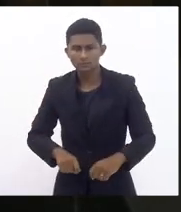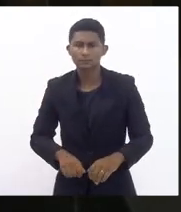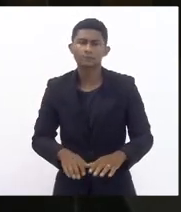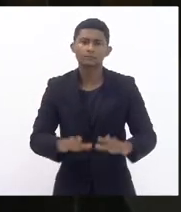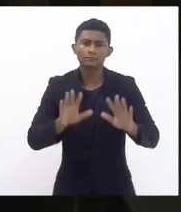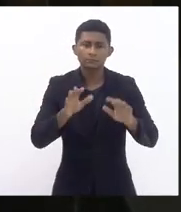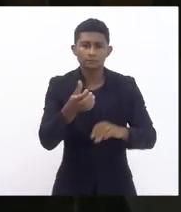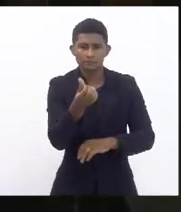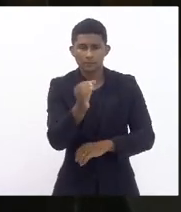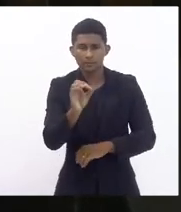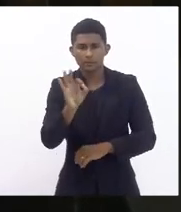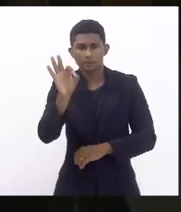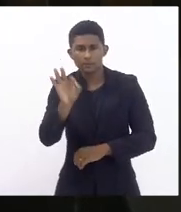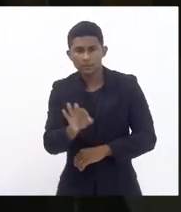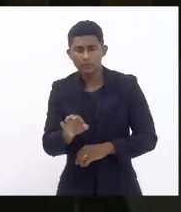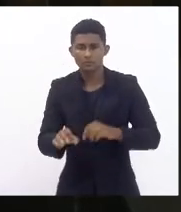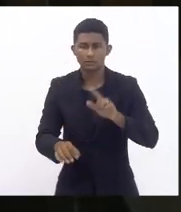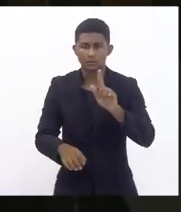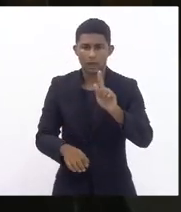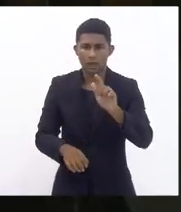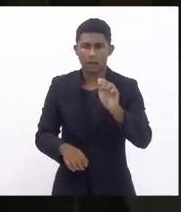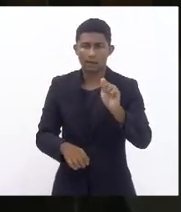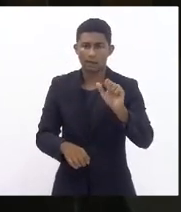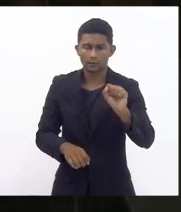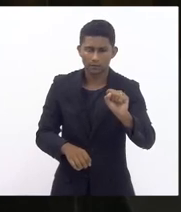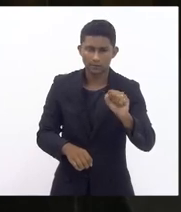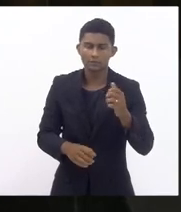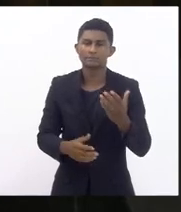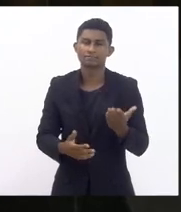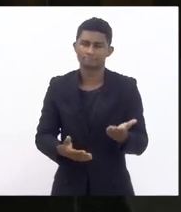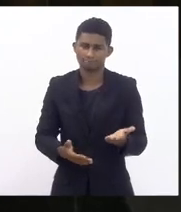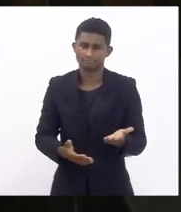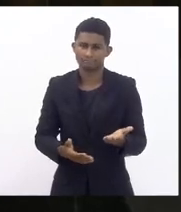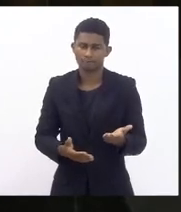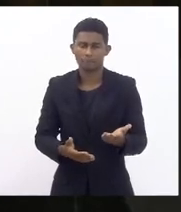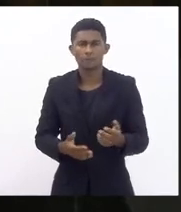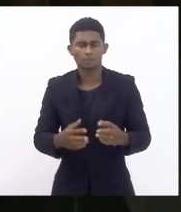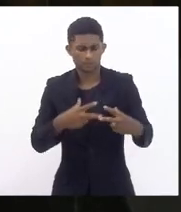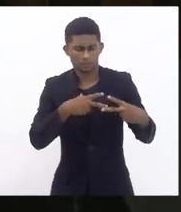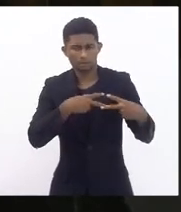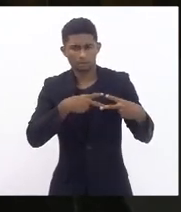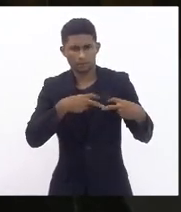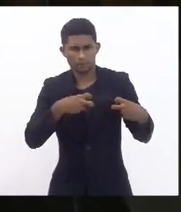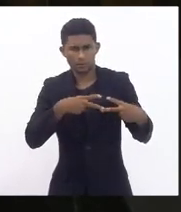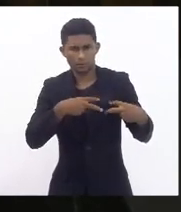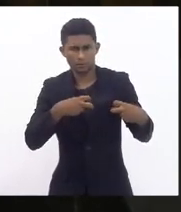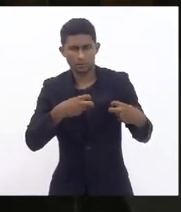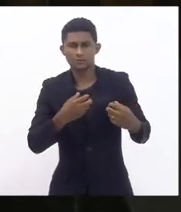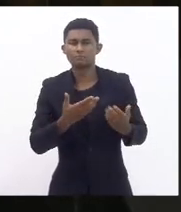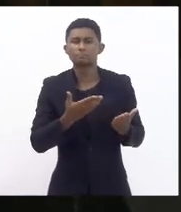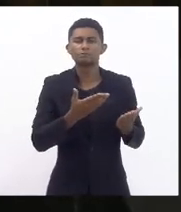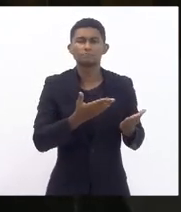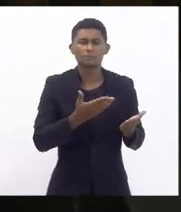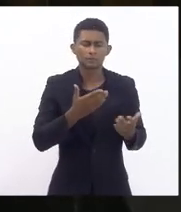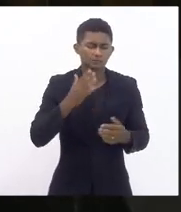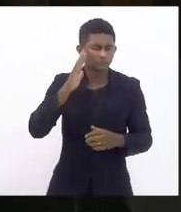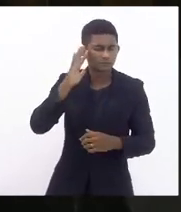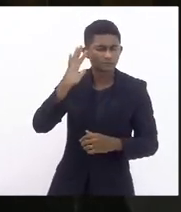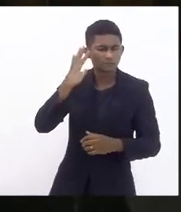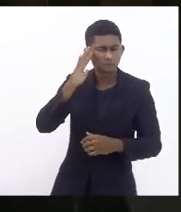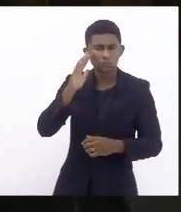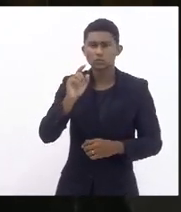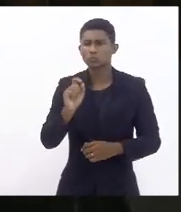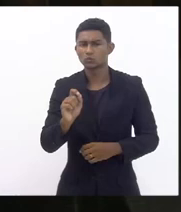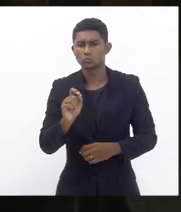60% do gás. E gás é tratado pela Petrobras como uma commodity,